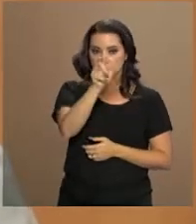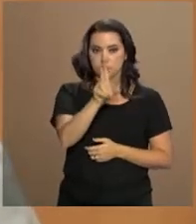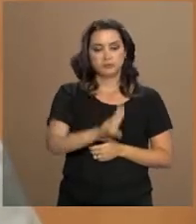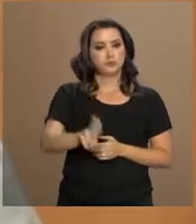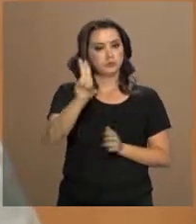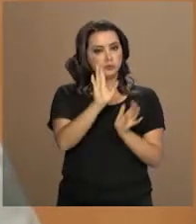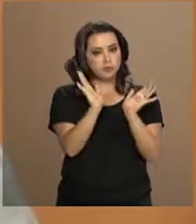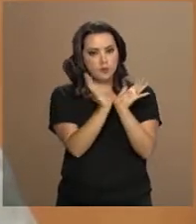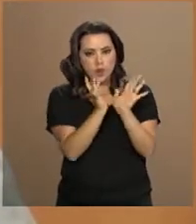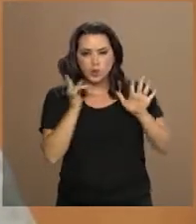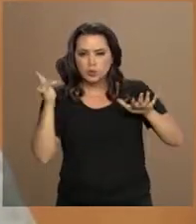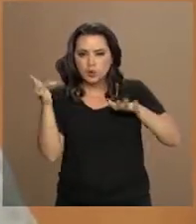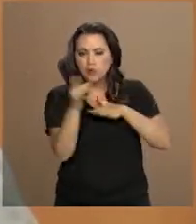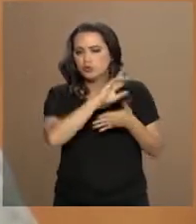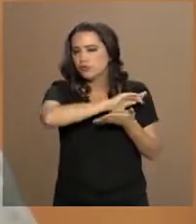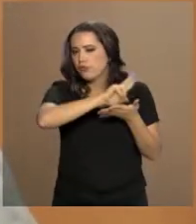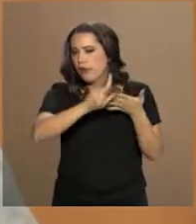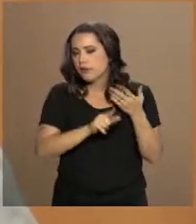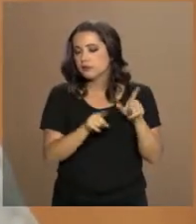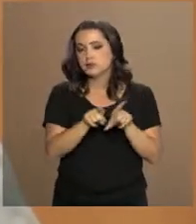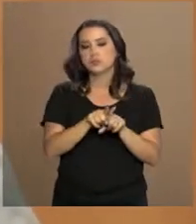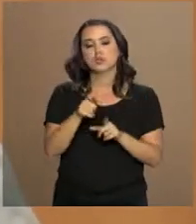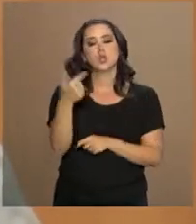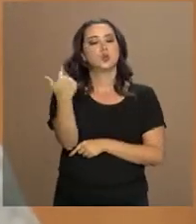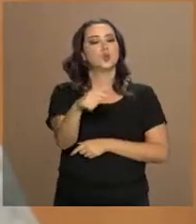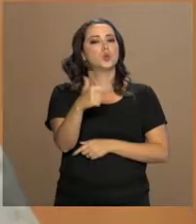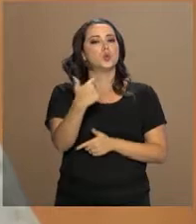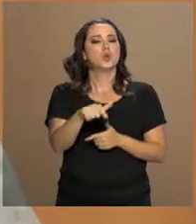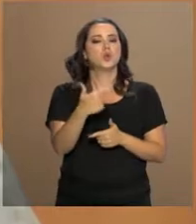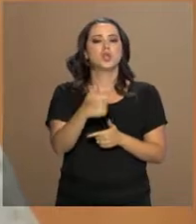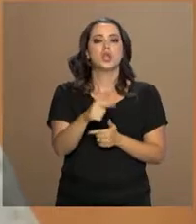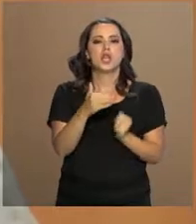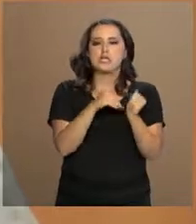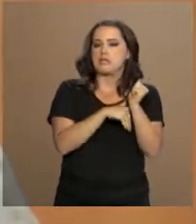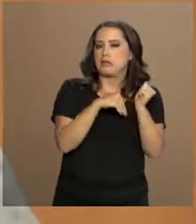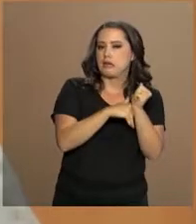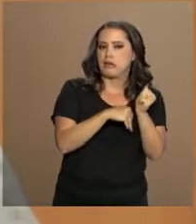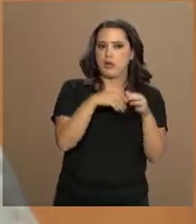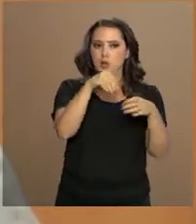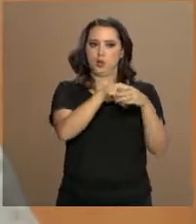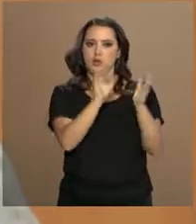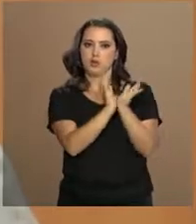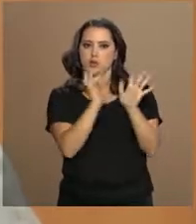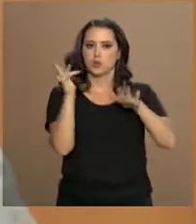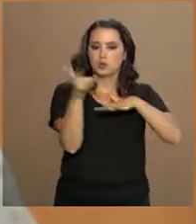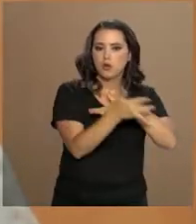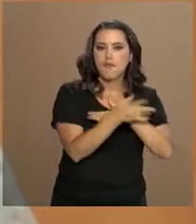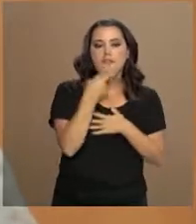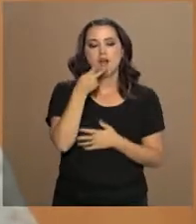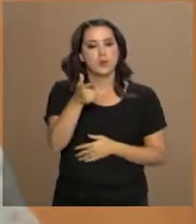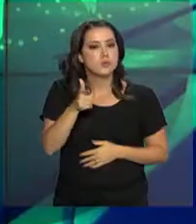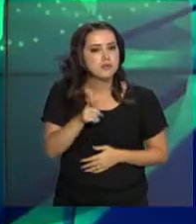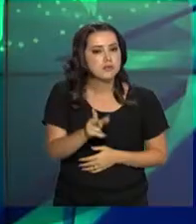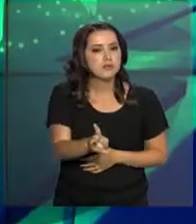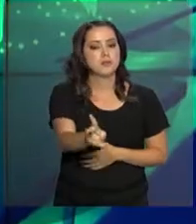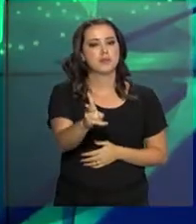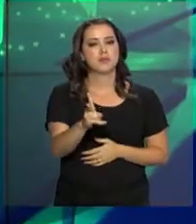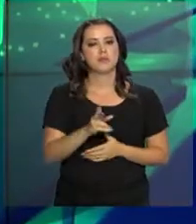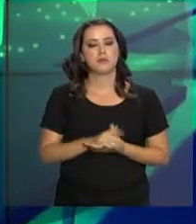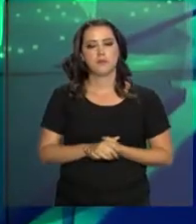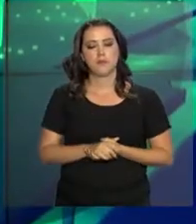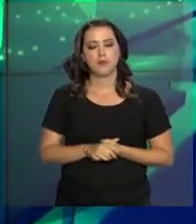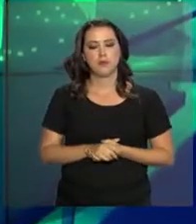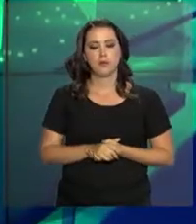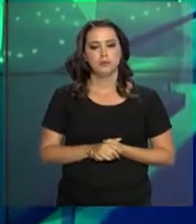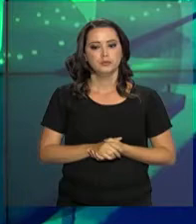usam WhatsApp e outros aplicativos, que não há anonimato nas redes sociais. Eu tenho repetido isso.